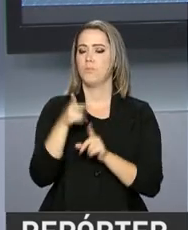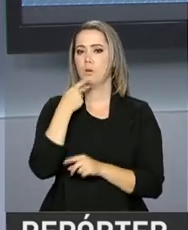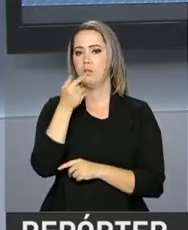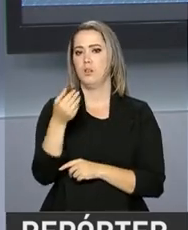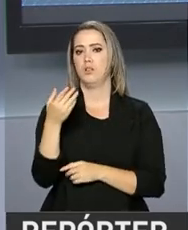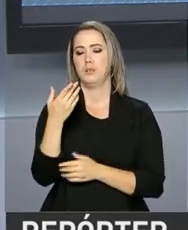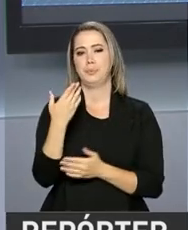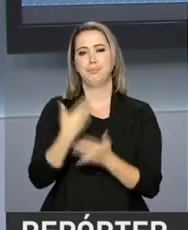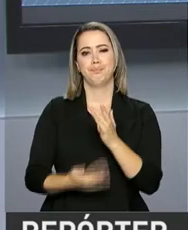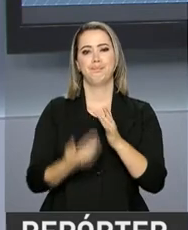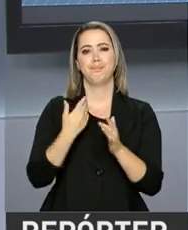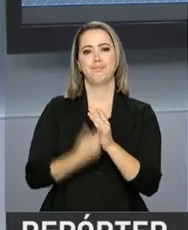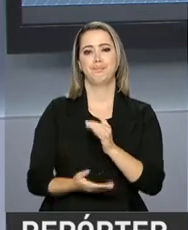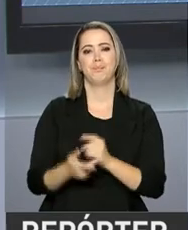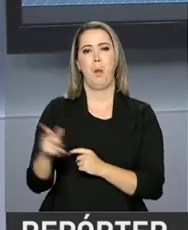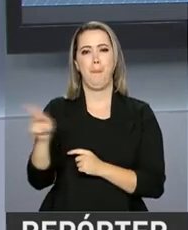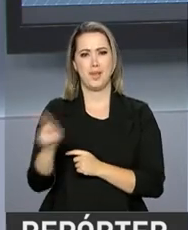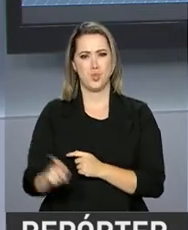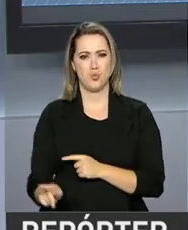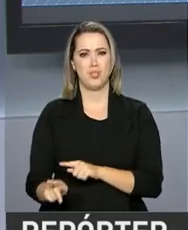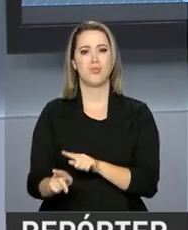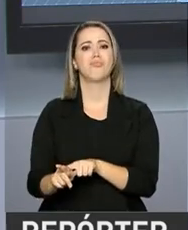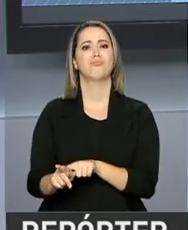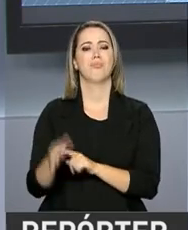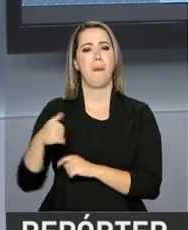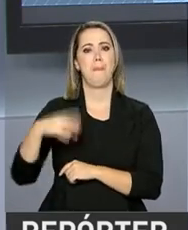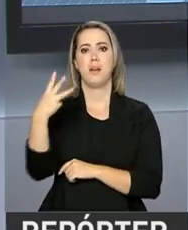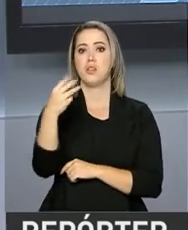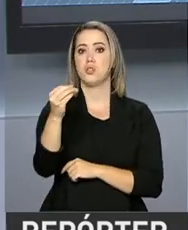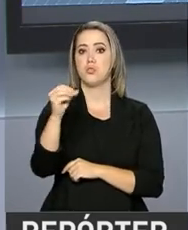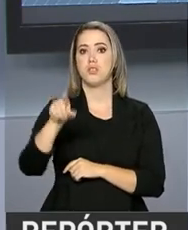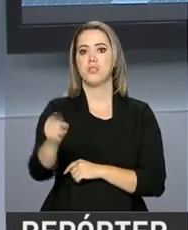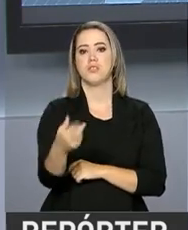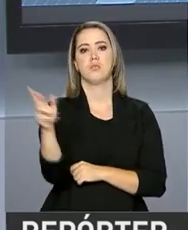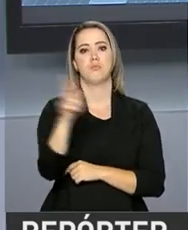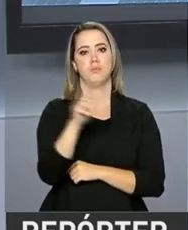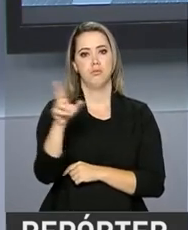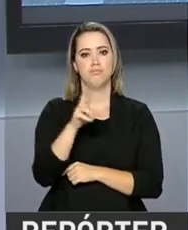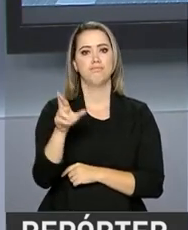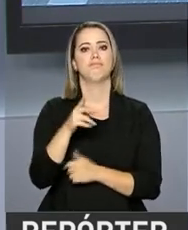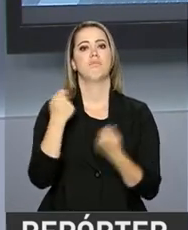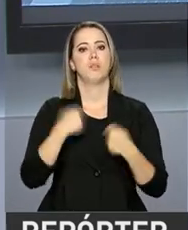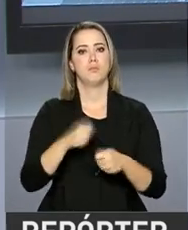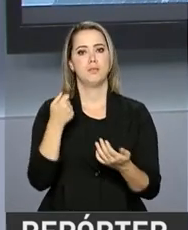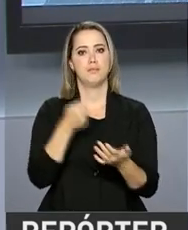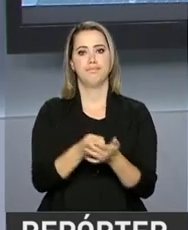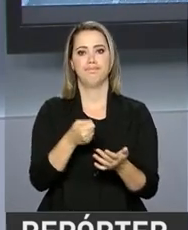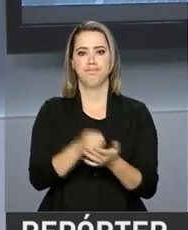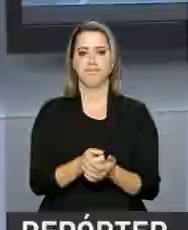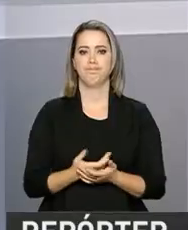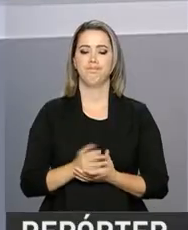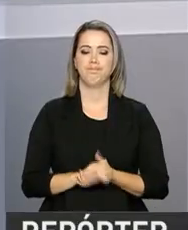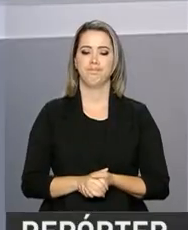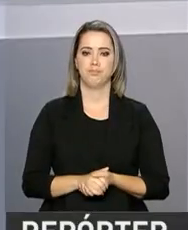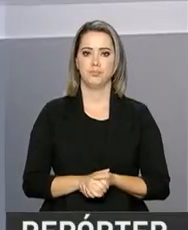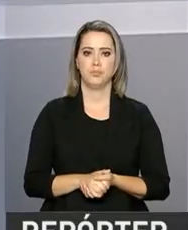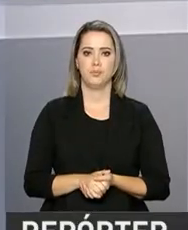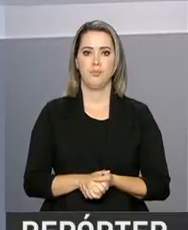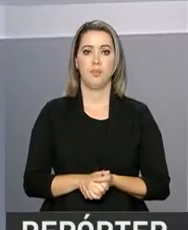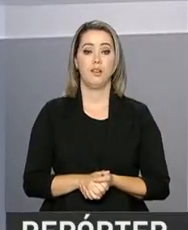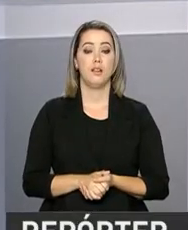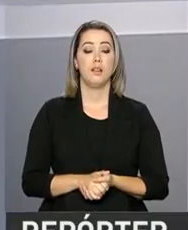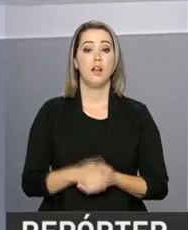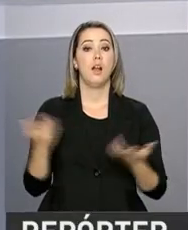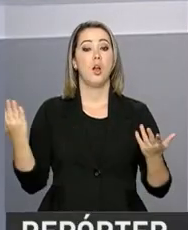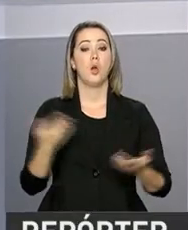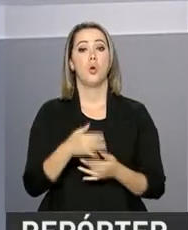mais de 300 mil reais que serão gastos para recuperar o mobiliário e equipamentos de informática e agora uma